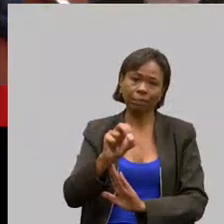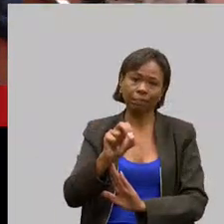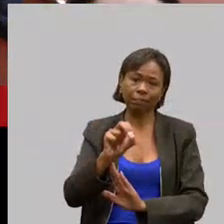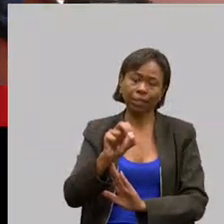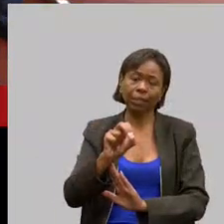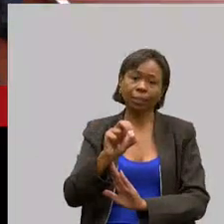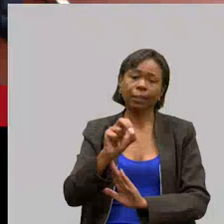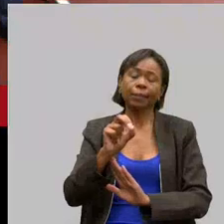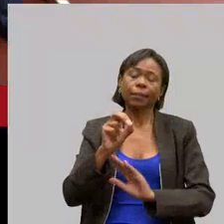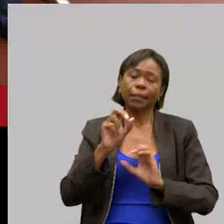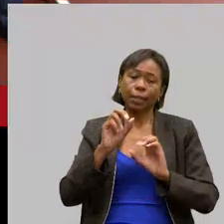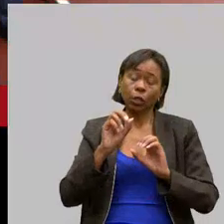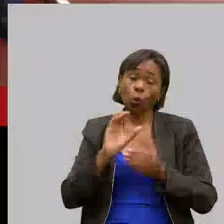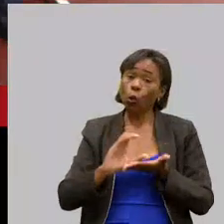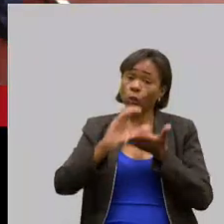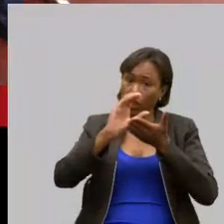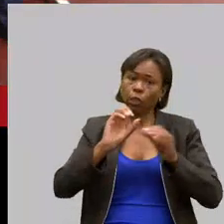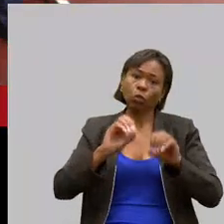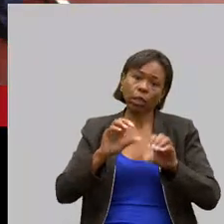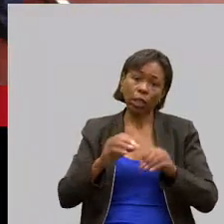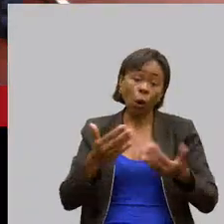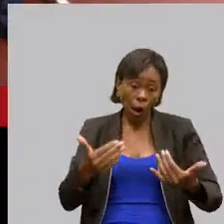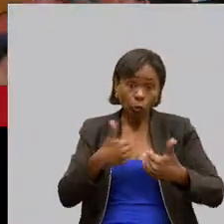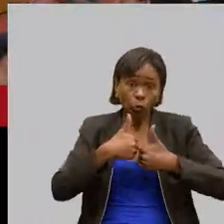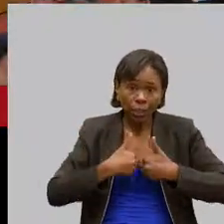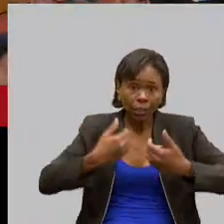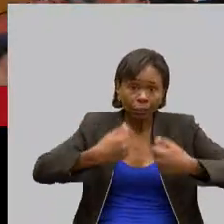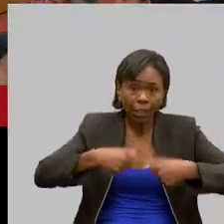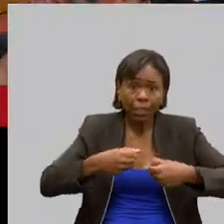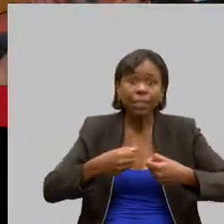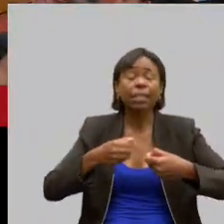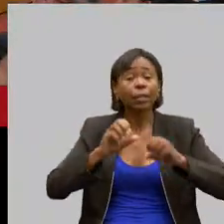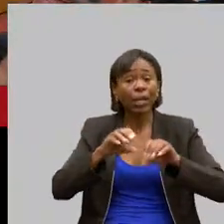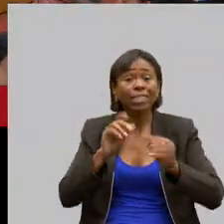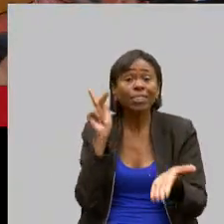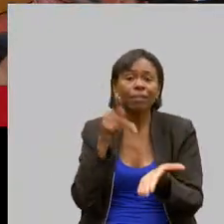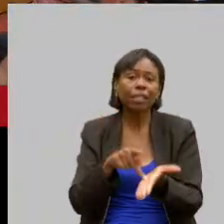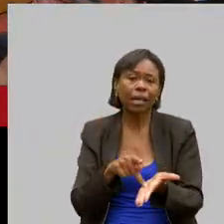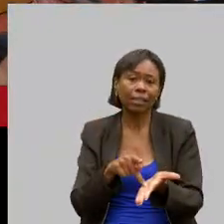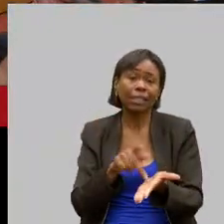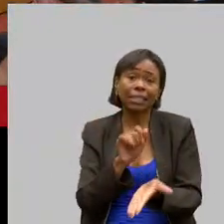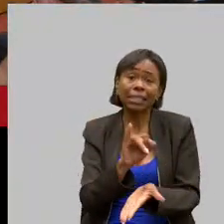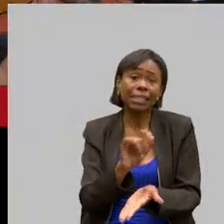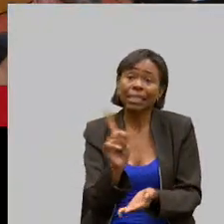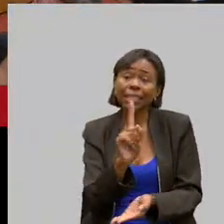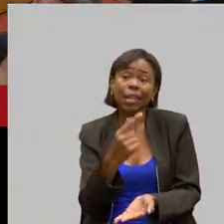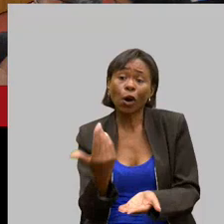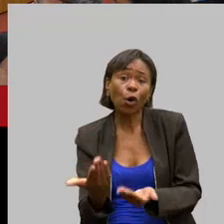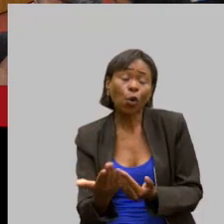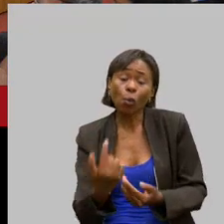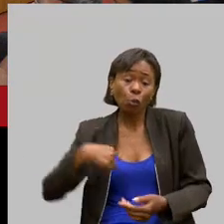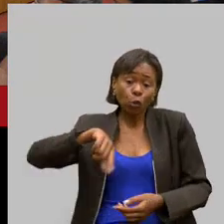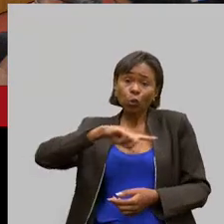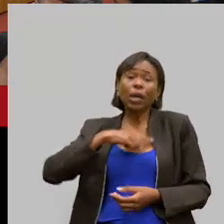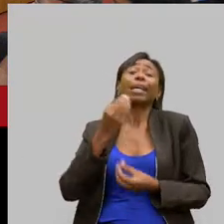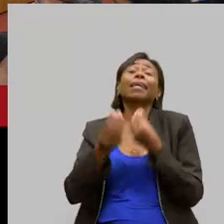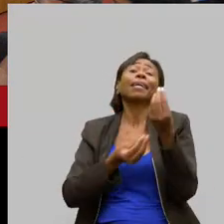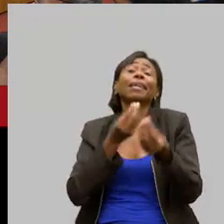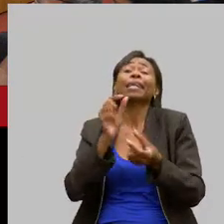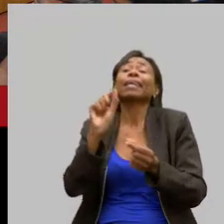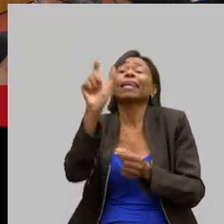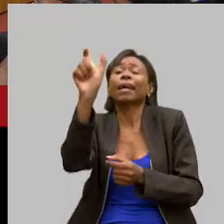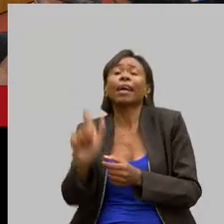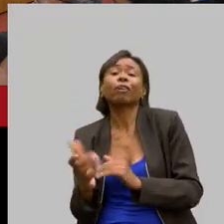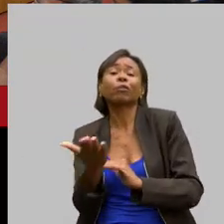inclusiva de verdade se não for nós Quem fará por nós gente Muito Obrigada e boa